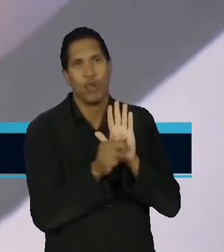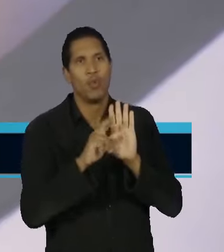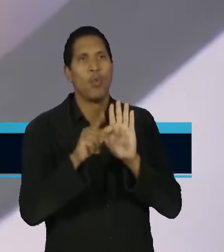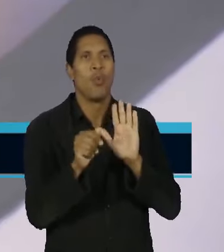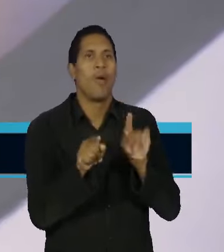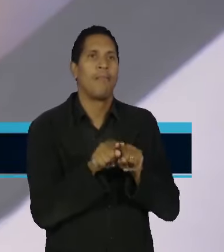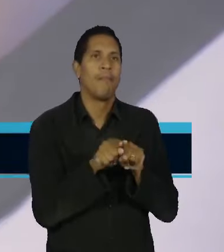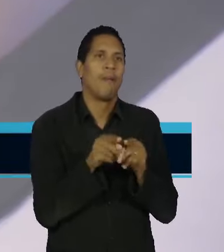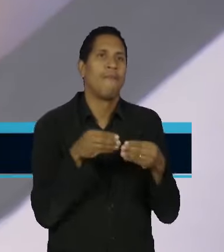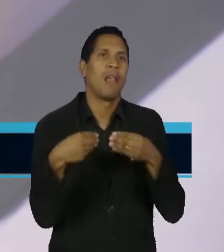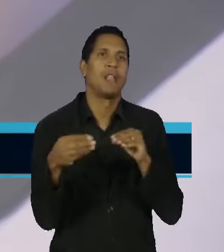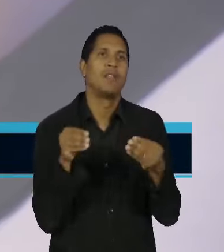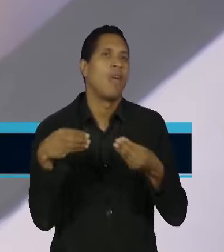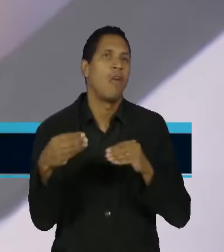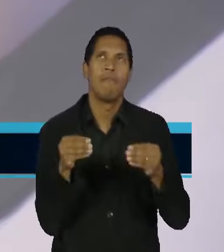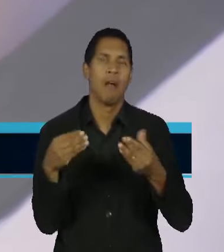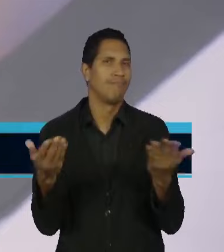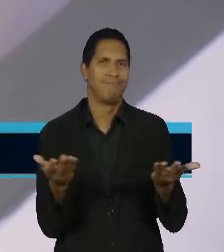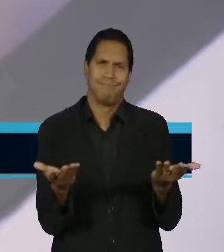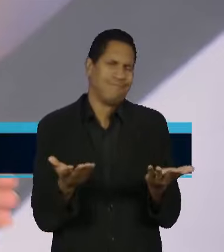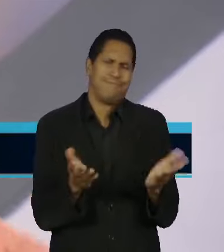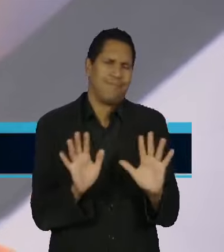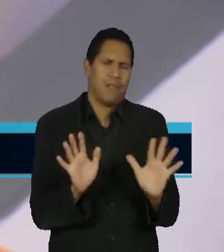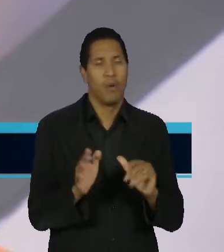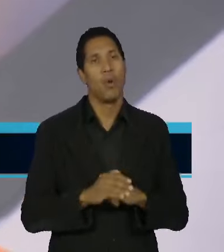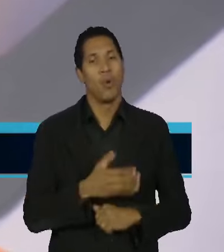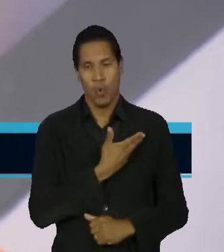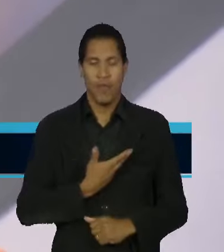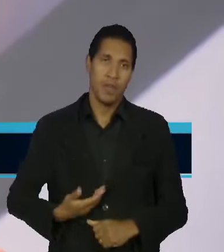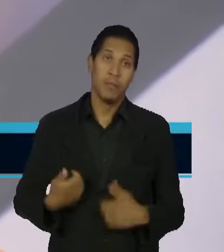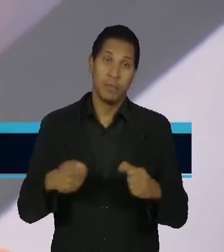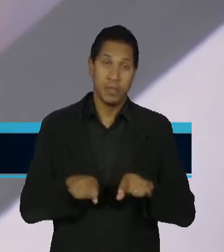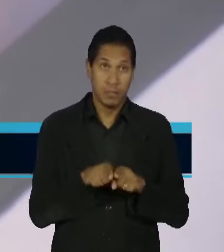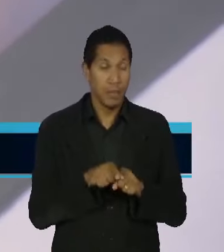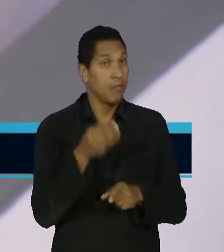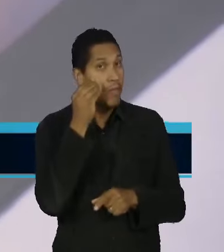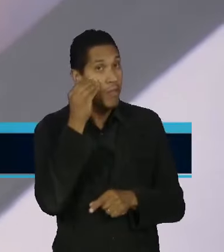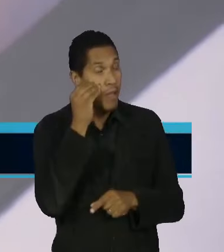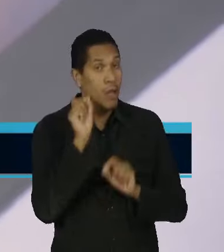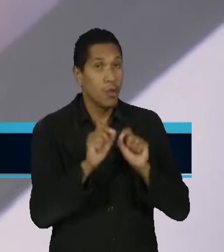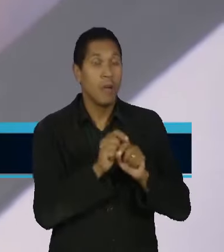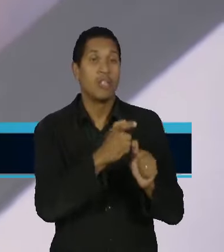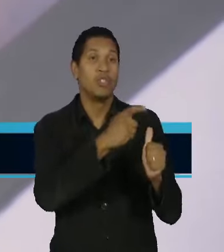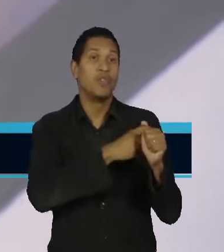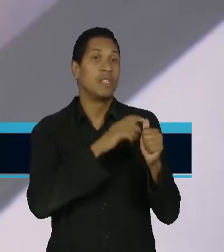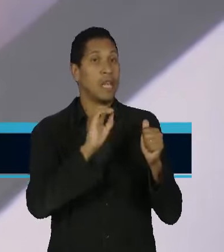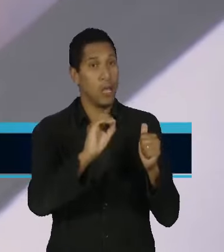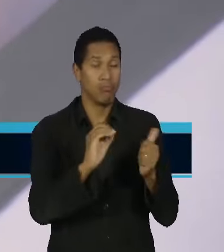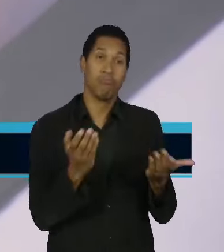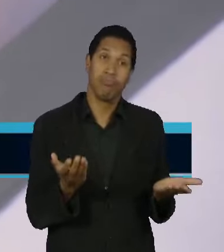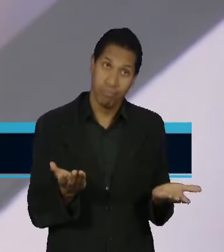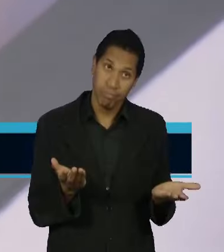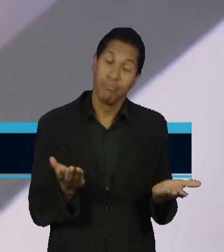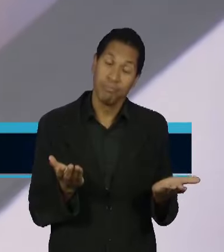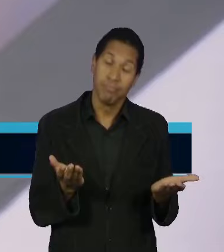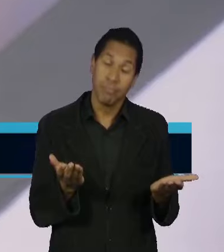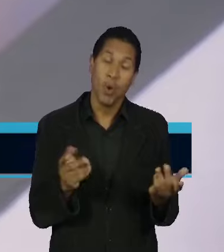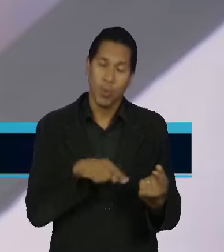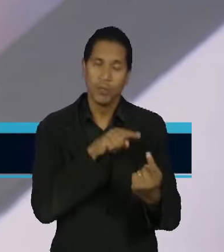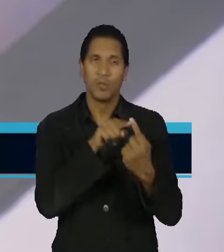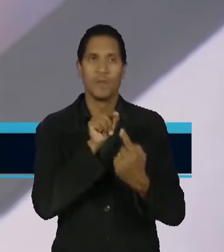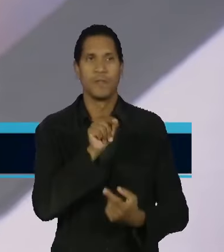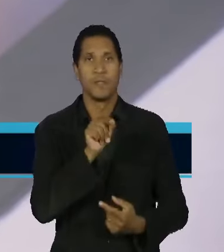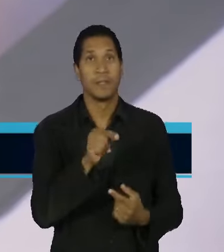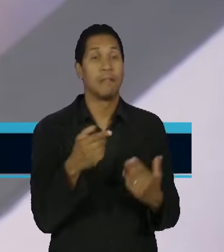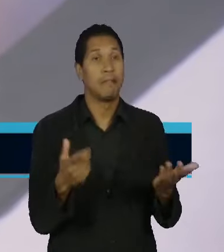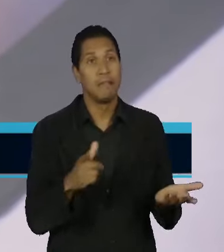governo tem que fazer todo todo o esforço para fazer primeiro para perseguir o déficit zero e para que as as emendas